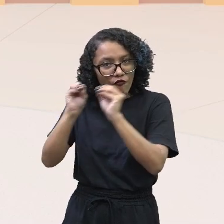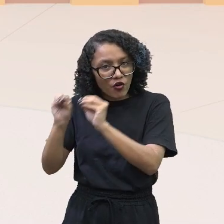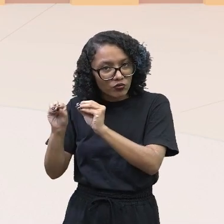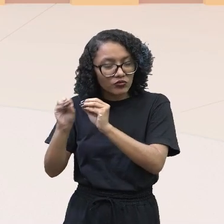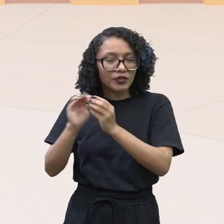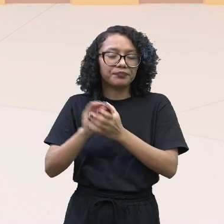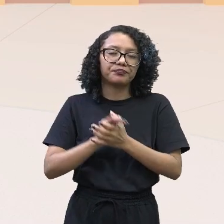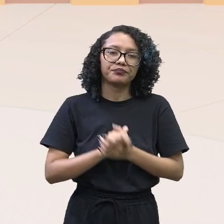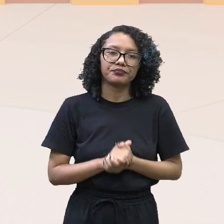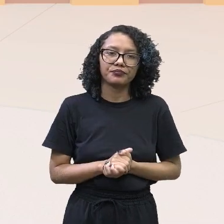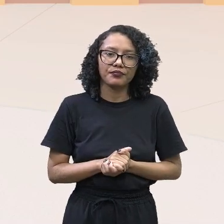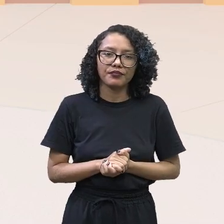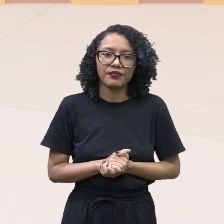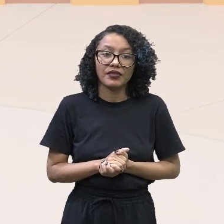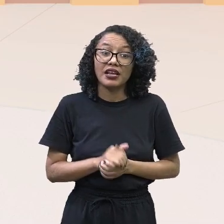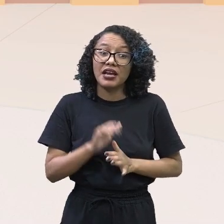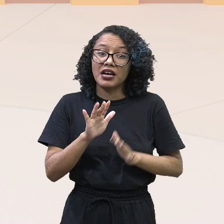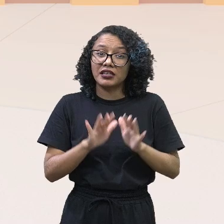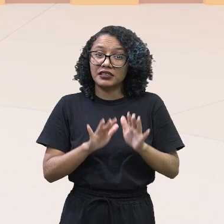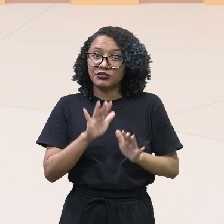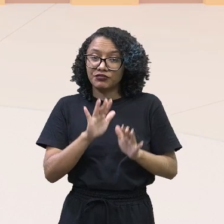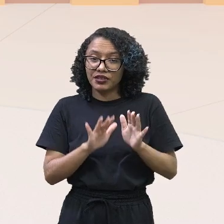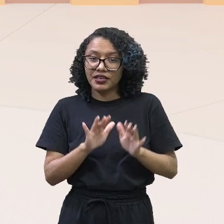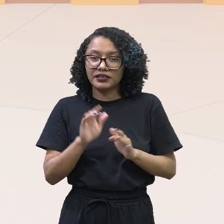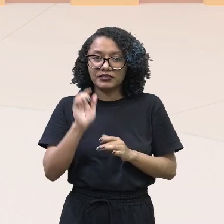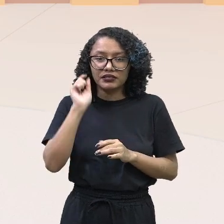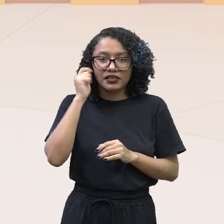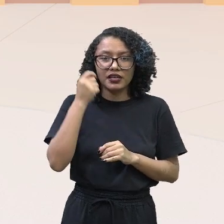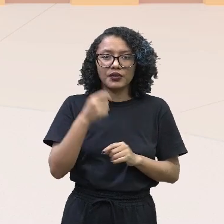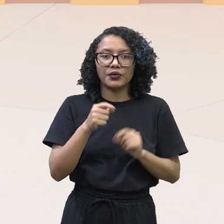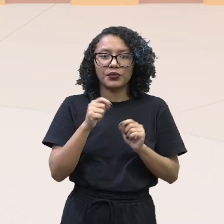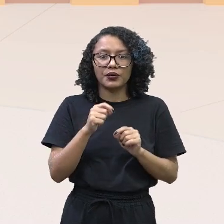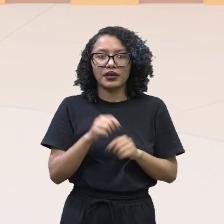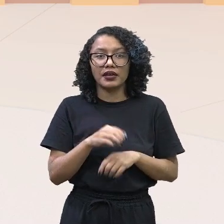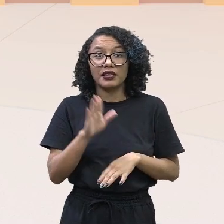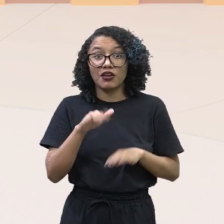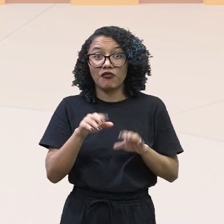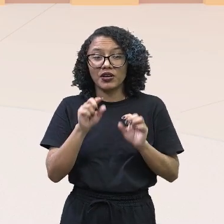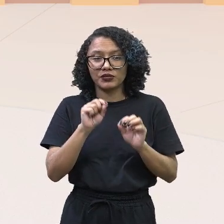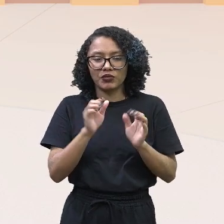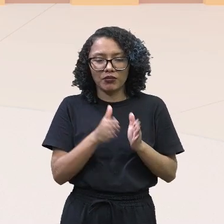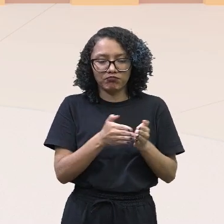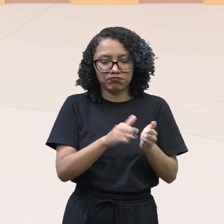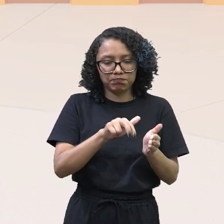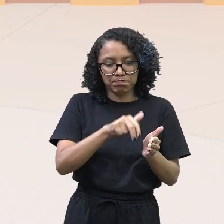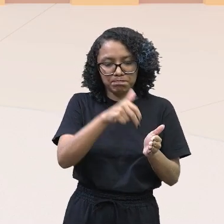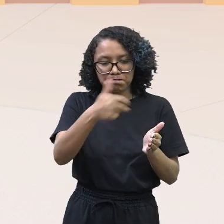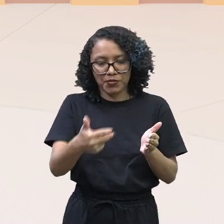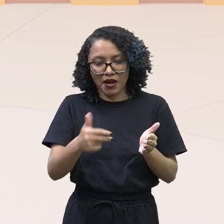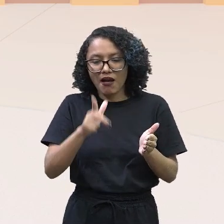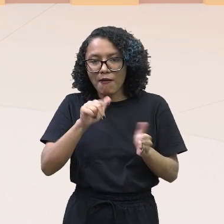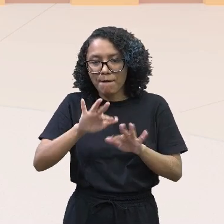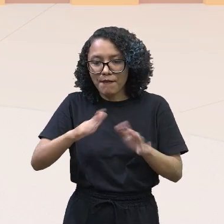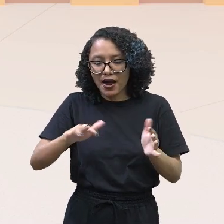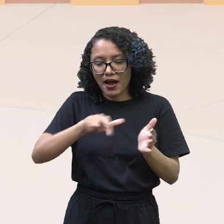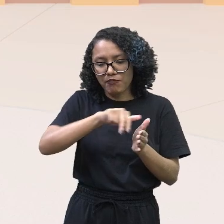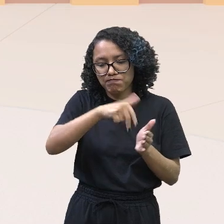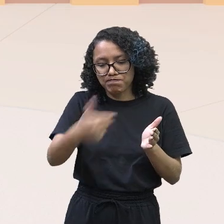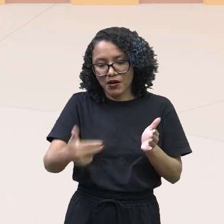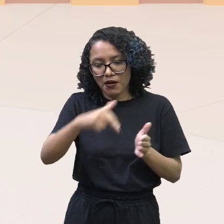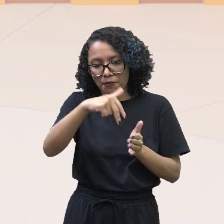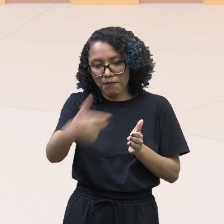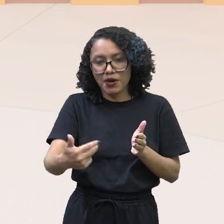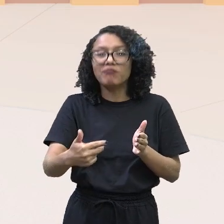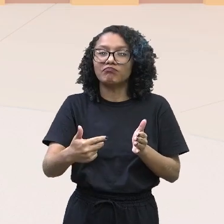alguns casos, né, esses negros eles poderiam ser jogados em alto mar, né? Isso também poderia acontecer